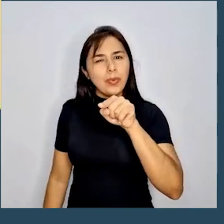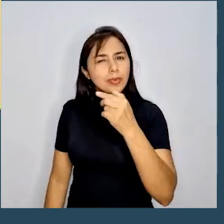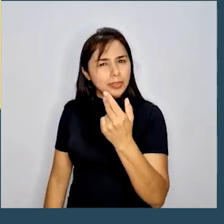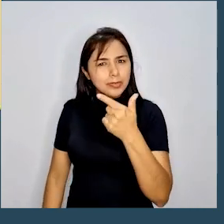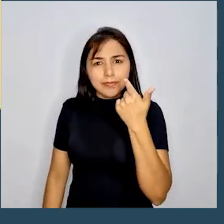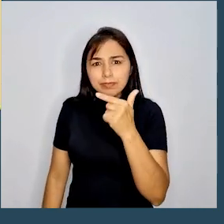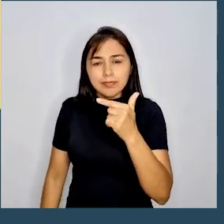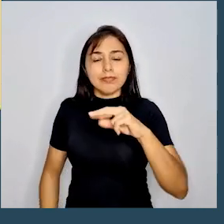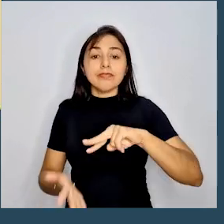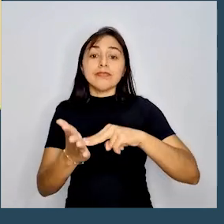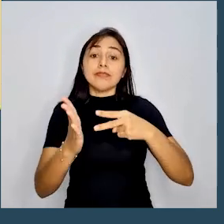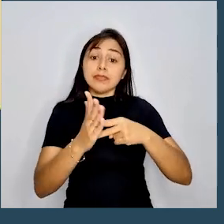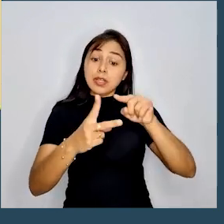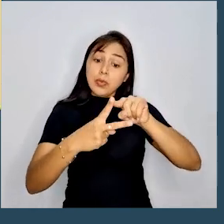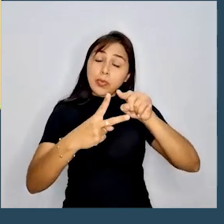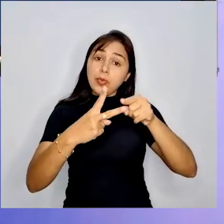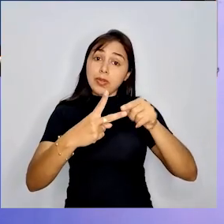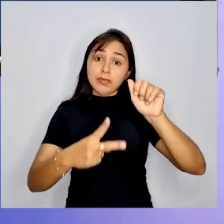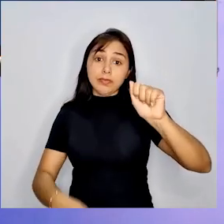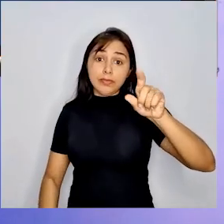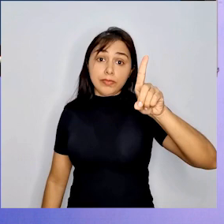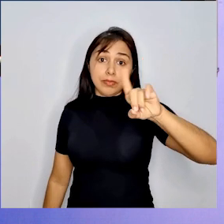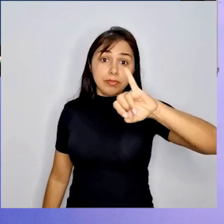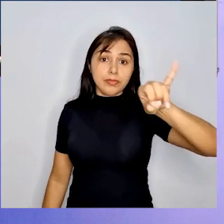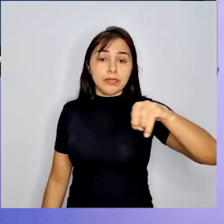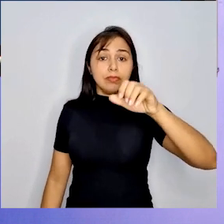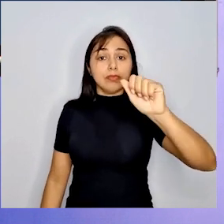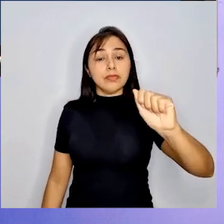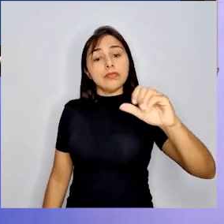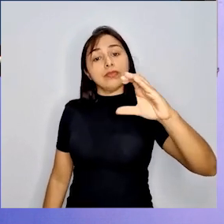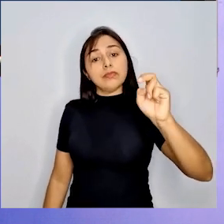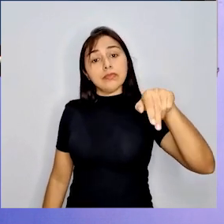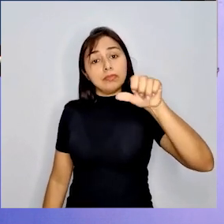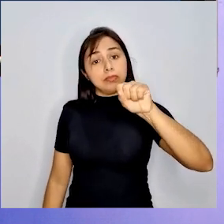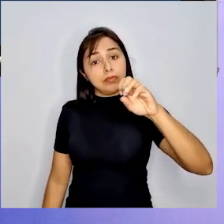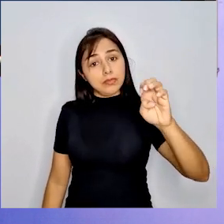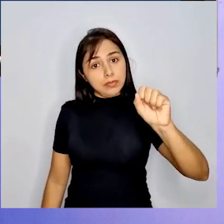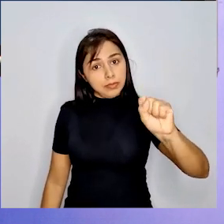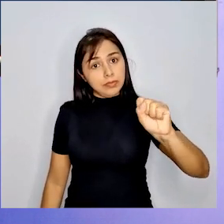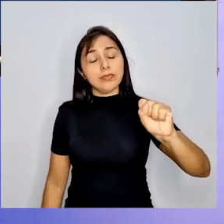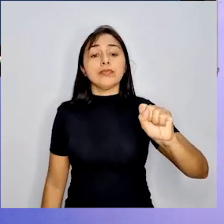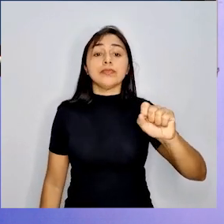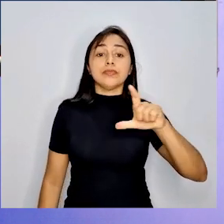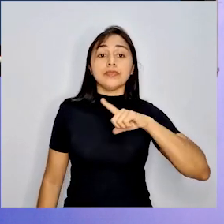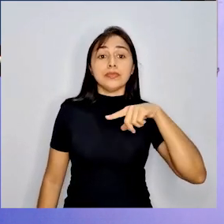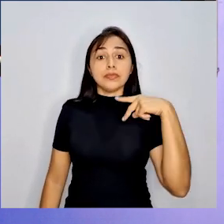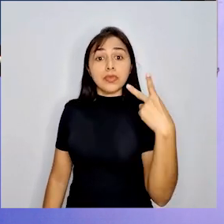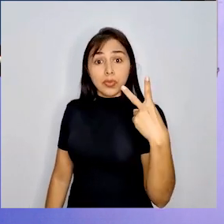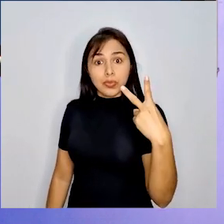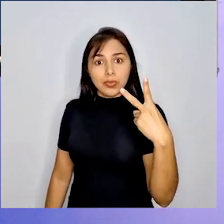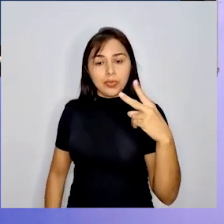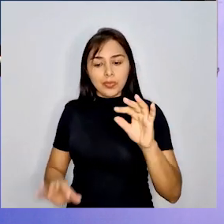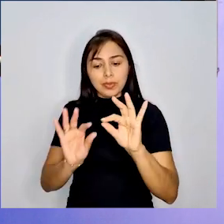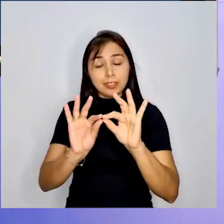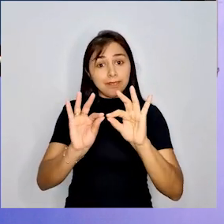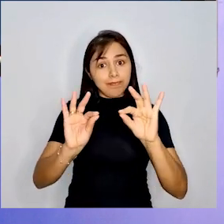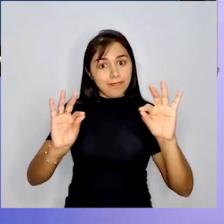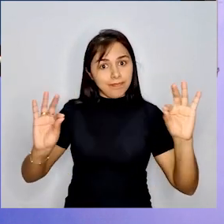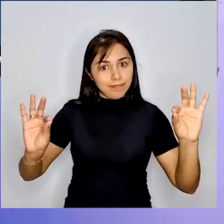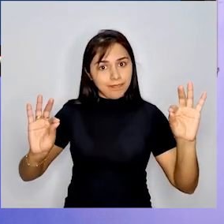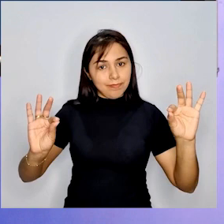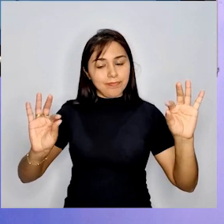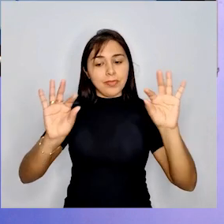ângulos adjacentes. Agora falando sobre ângulos adjacentes. As duas retas paralelas interceptadas por